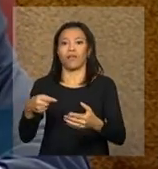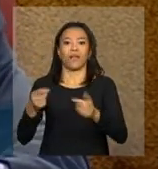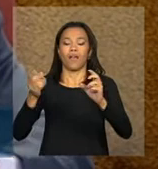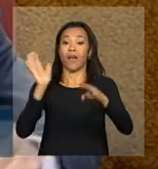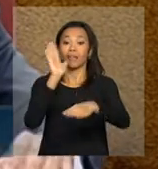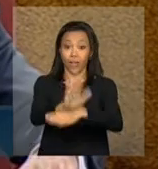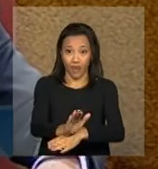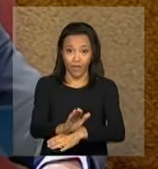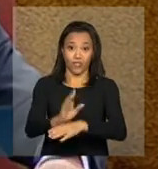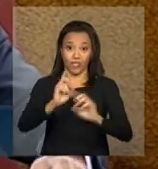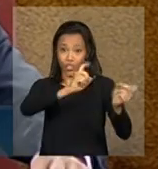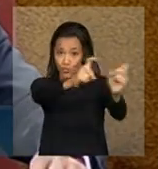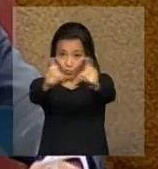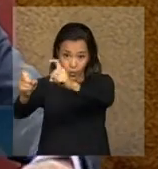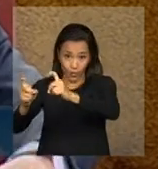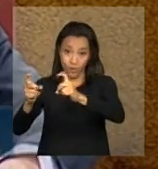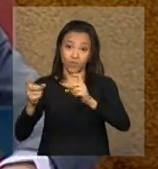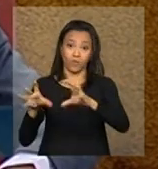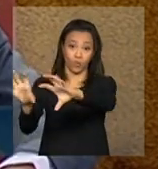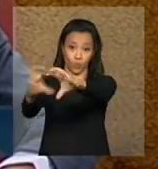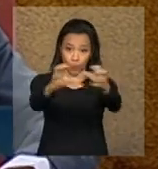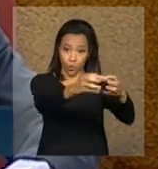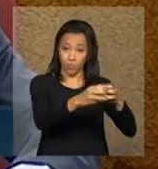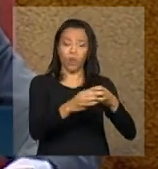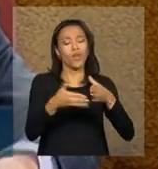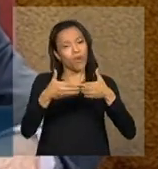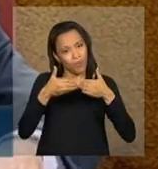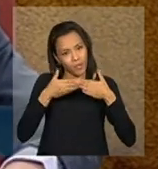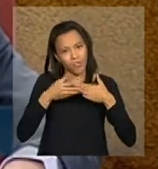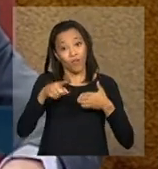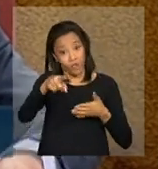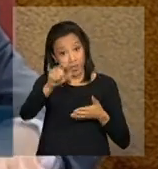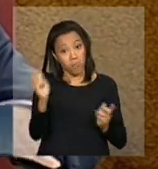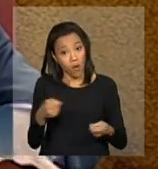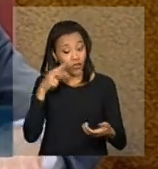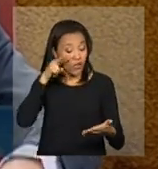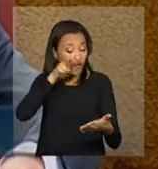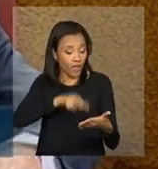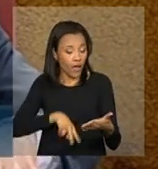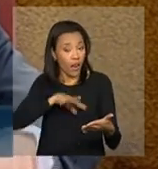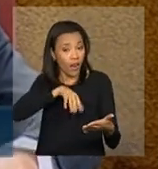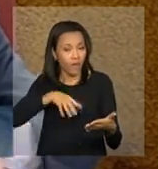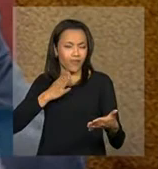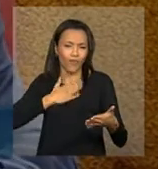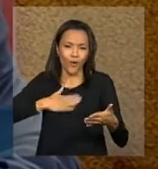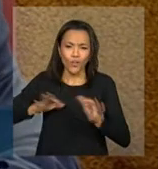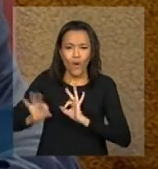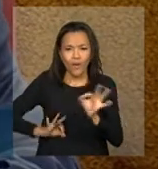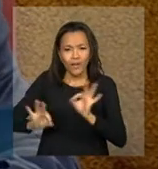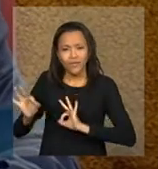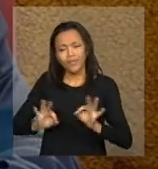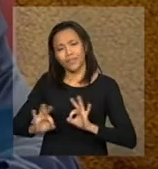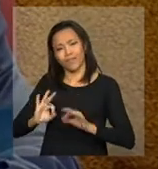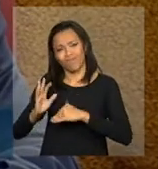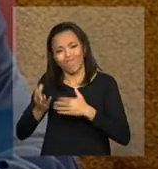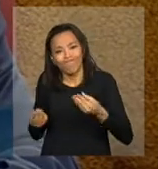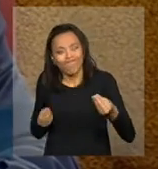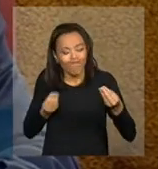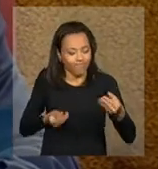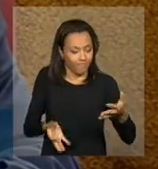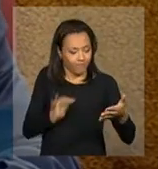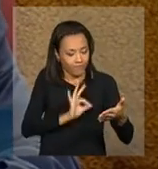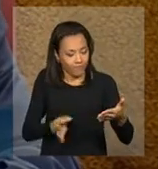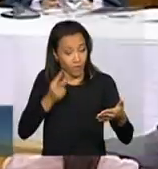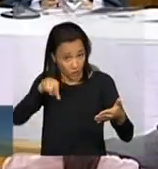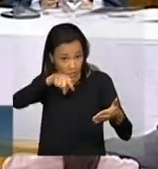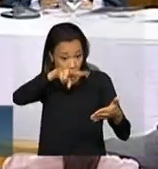tarde, eu sugiro que dê uma olhada nesse material que nós preparamos com todo carinho, com toda dedicação. É apenas